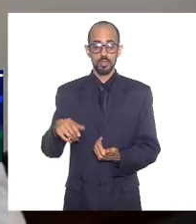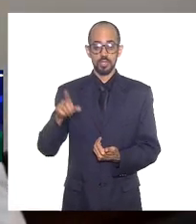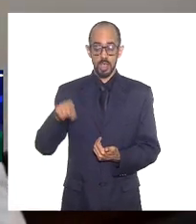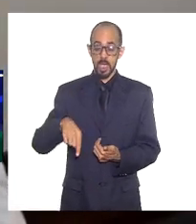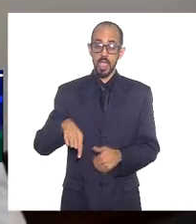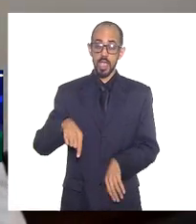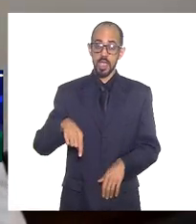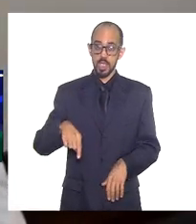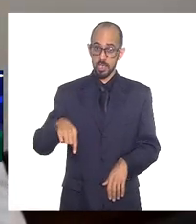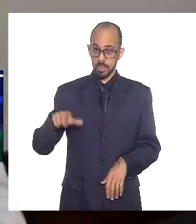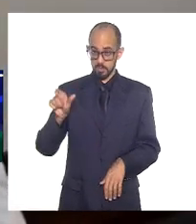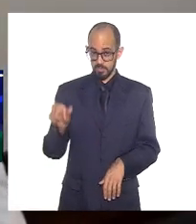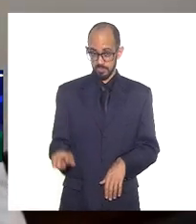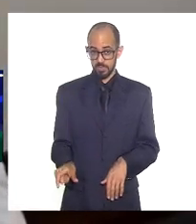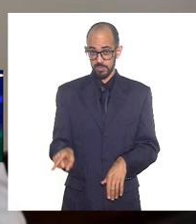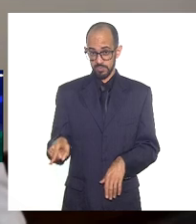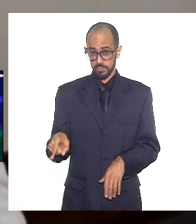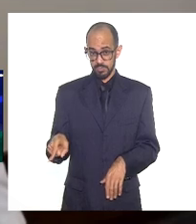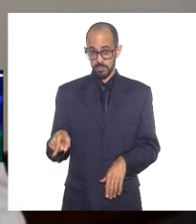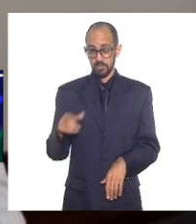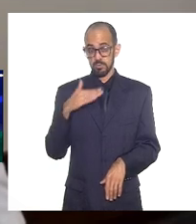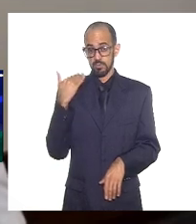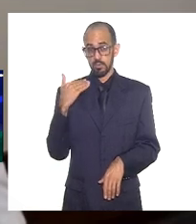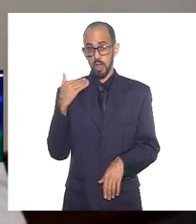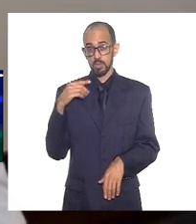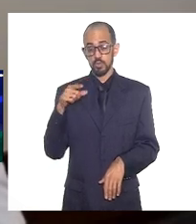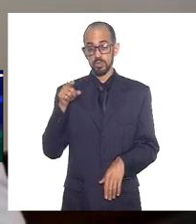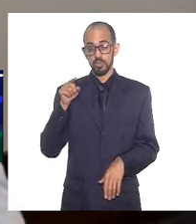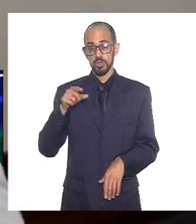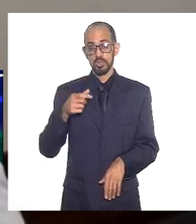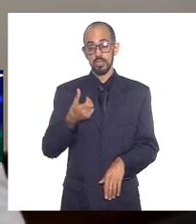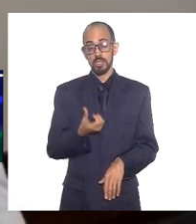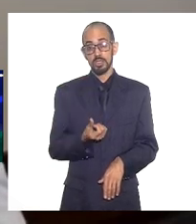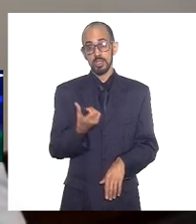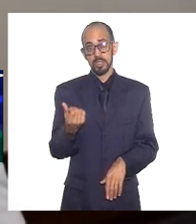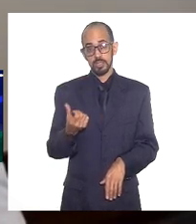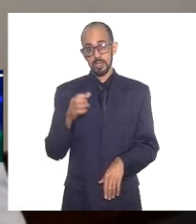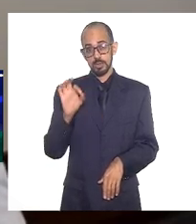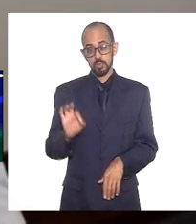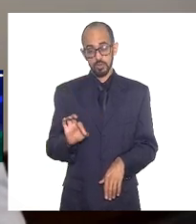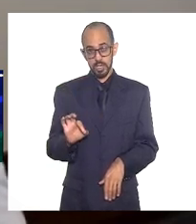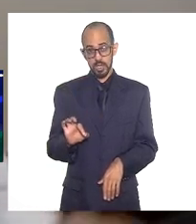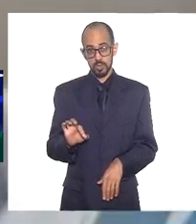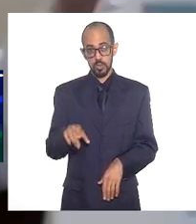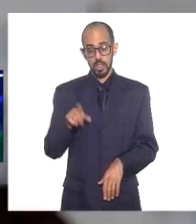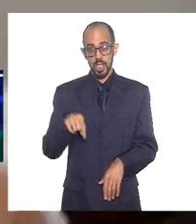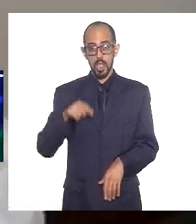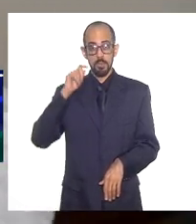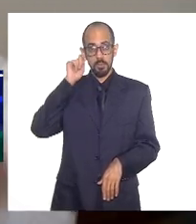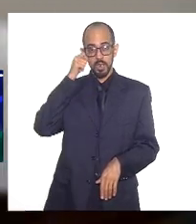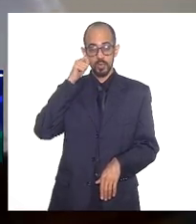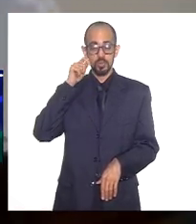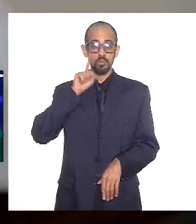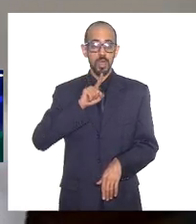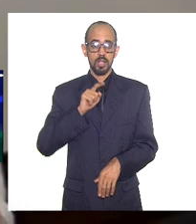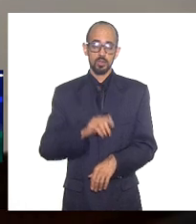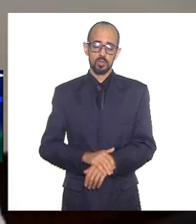mortos por essa modalidade de violência, 66%, ou seja, quase 70% jovens pretos e pardos.